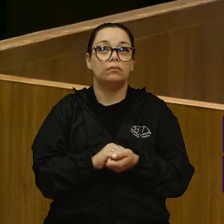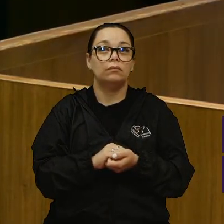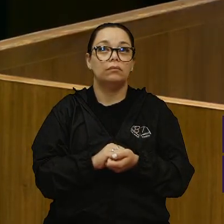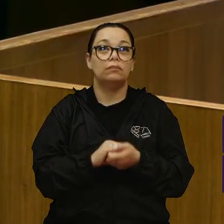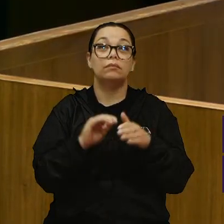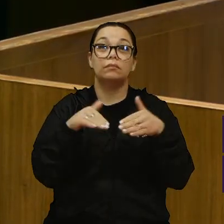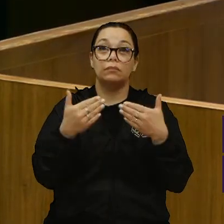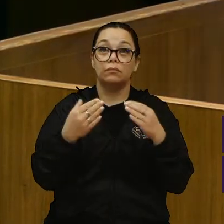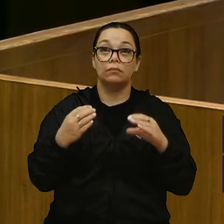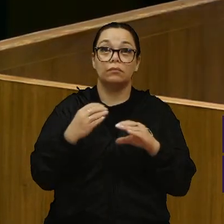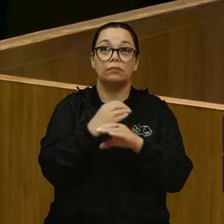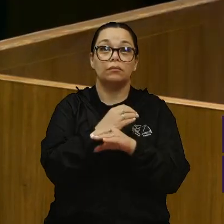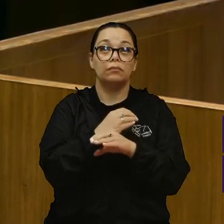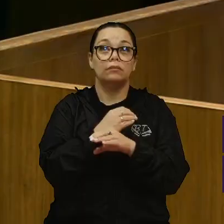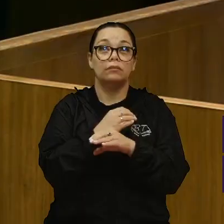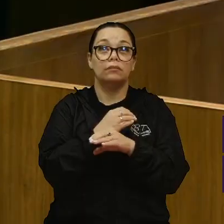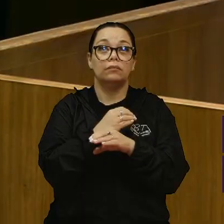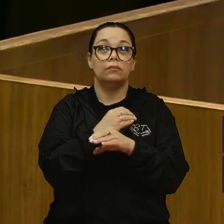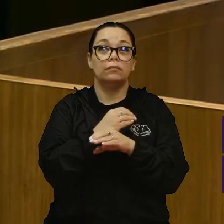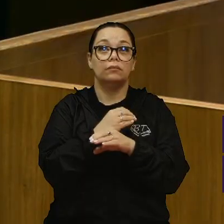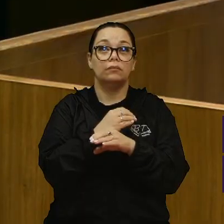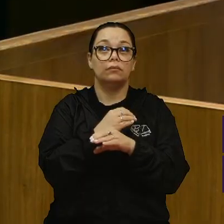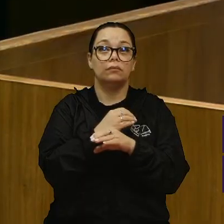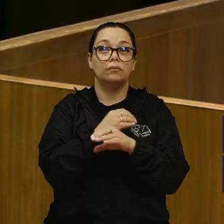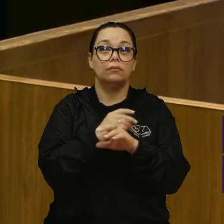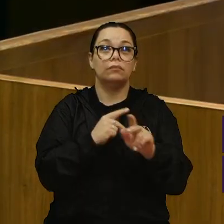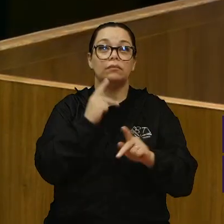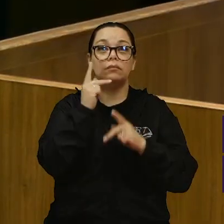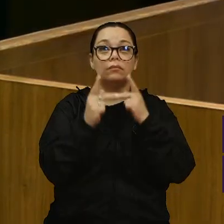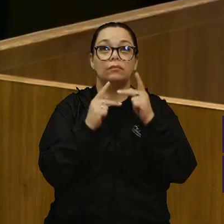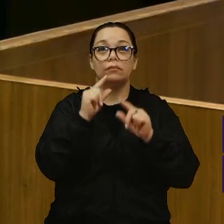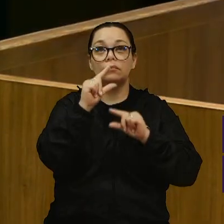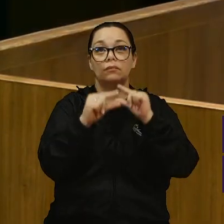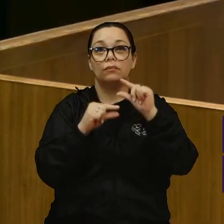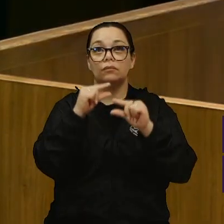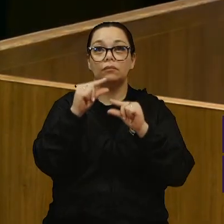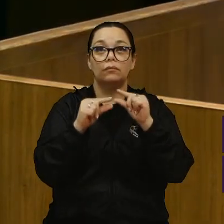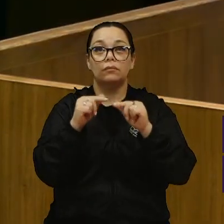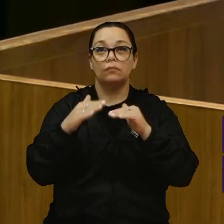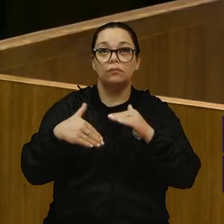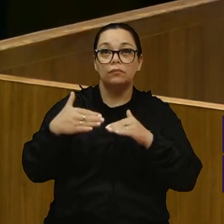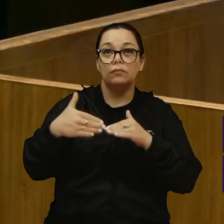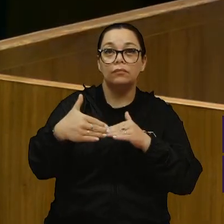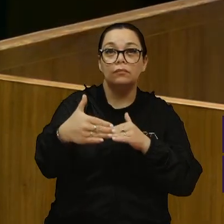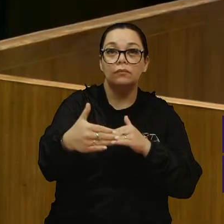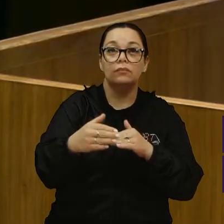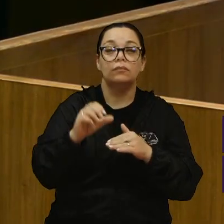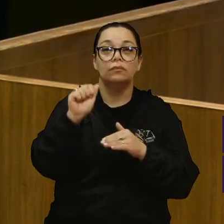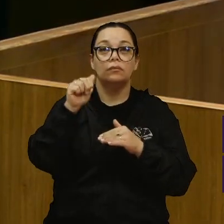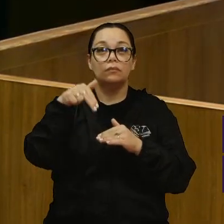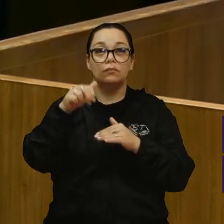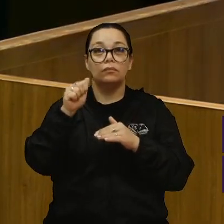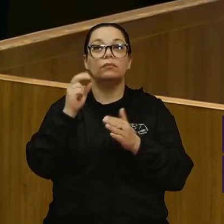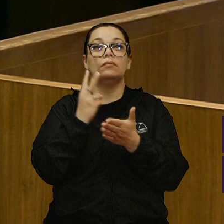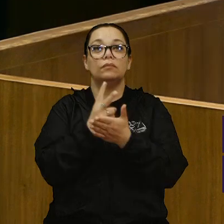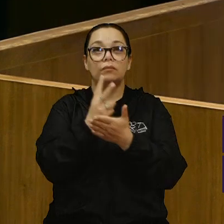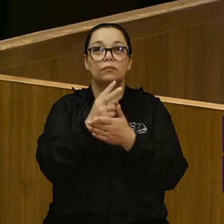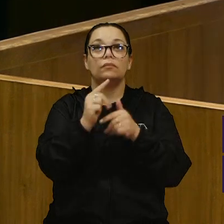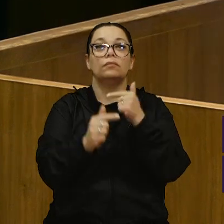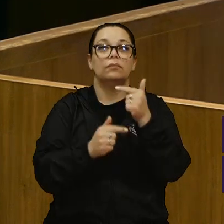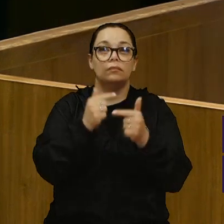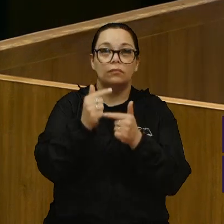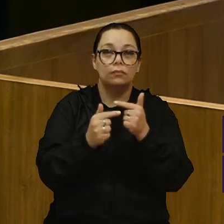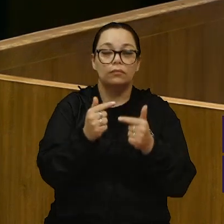Então, para concluir, falando um pouquinho dessa trajetória da Ana, que sempre trabalhou e